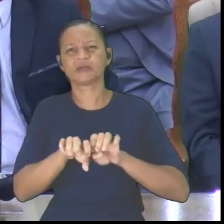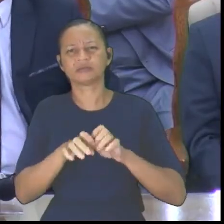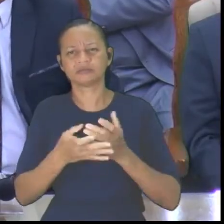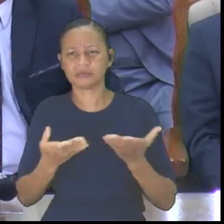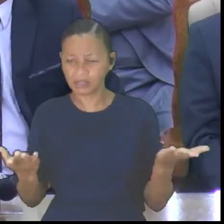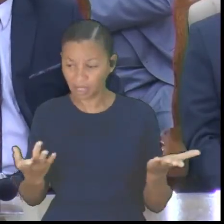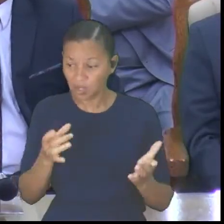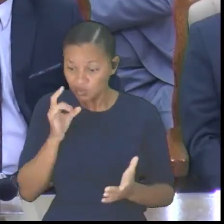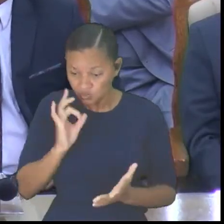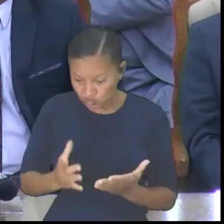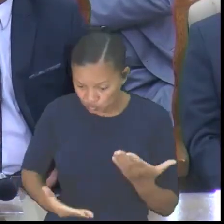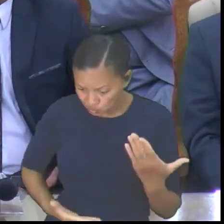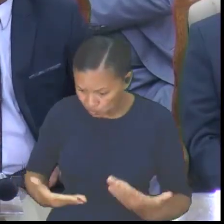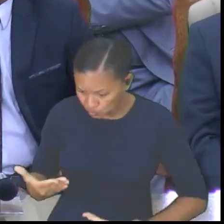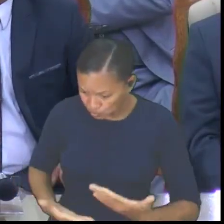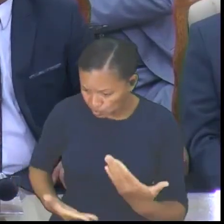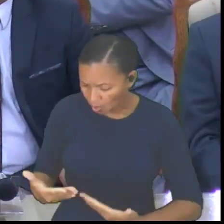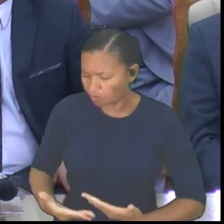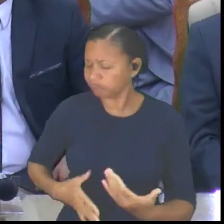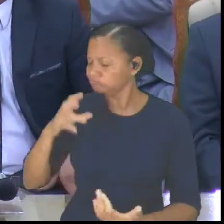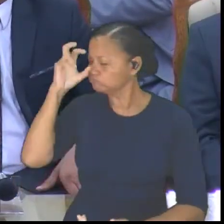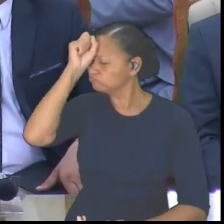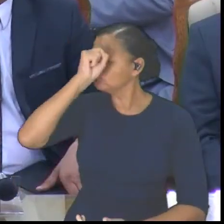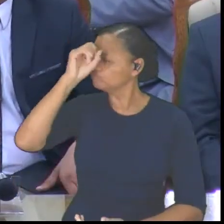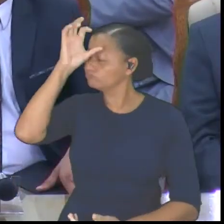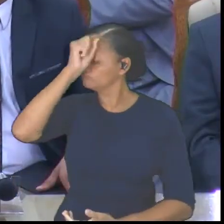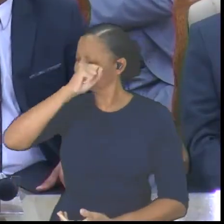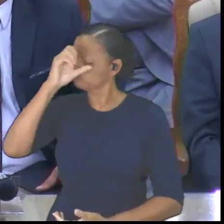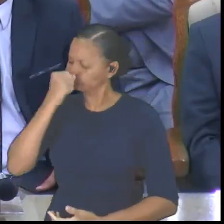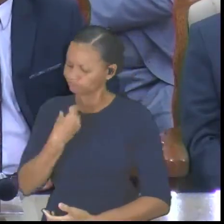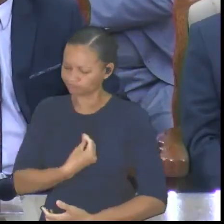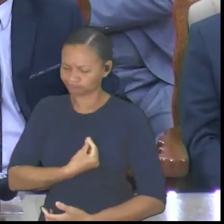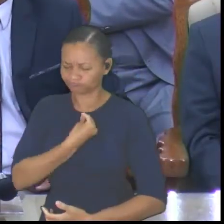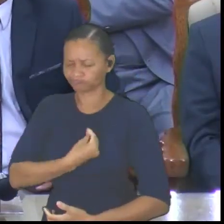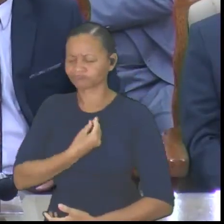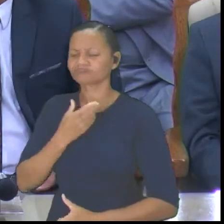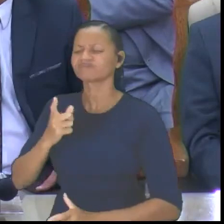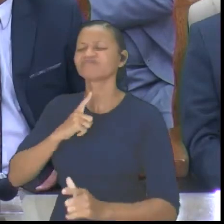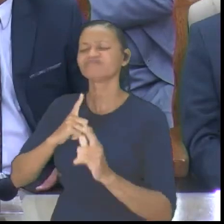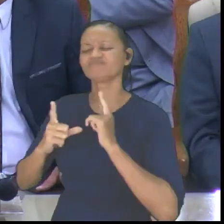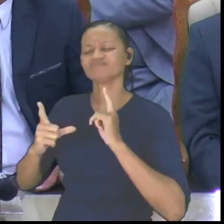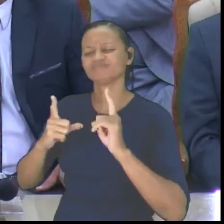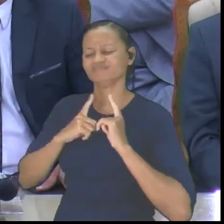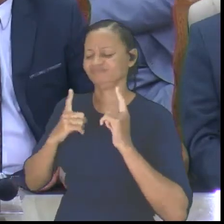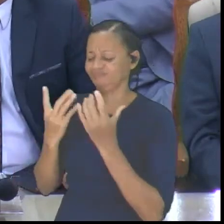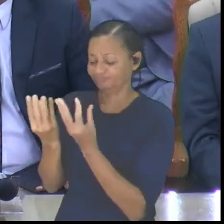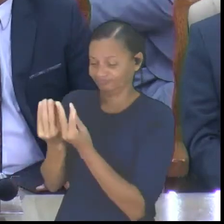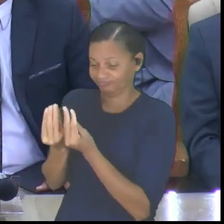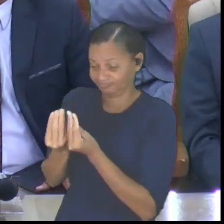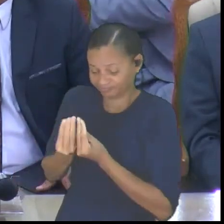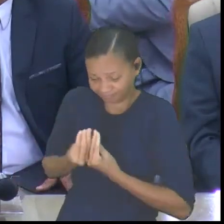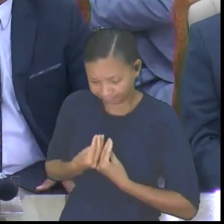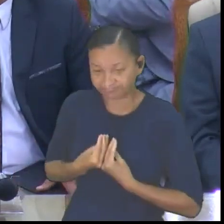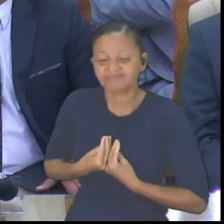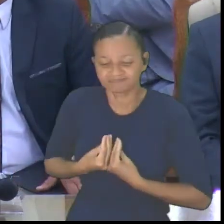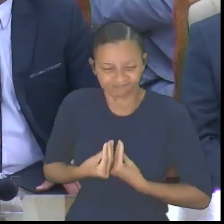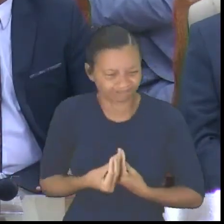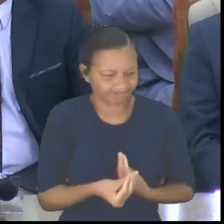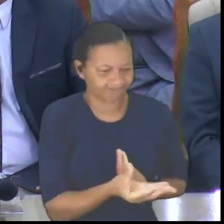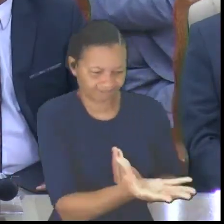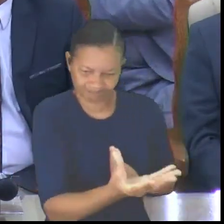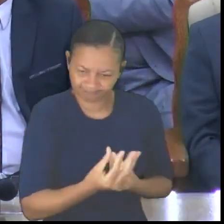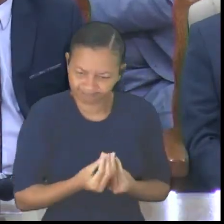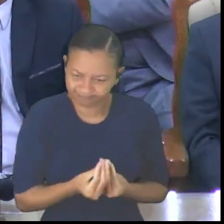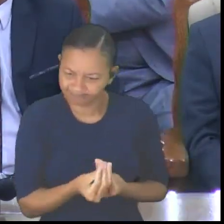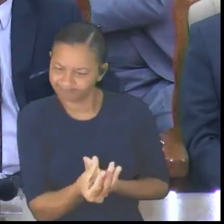Porque só serve quem aprendeu com a vida a ter o que entregar.